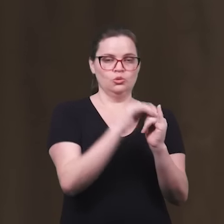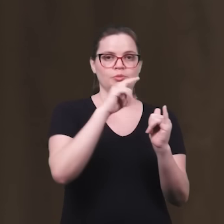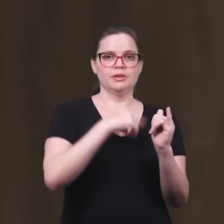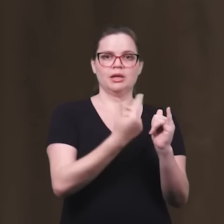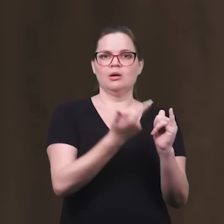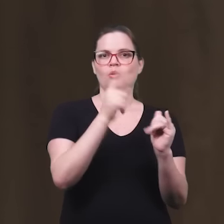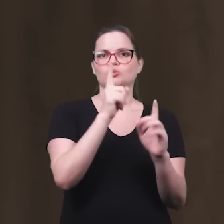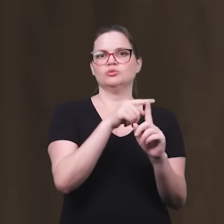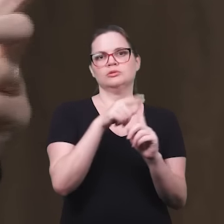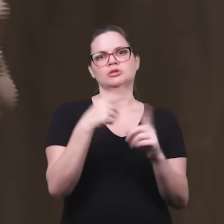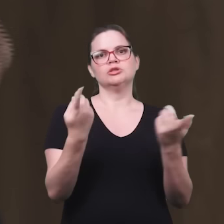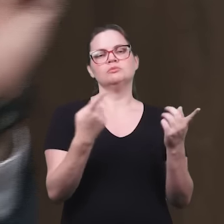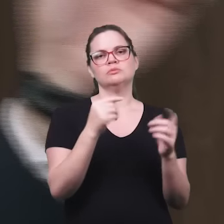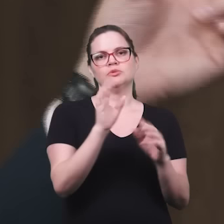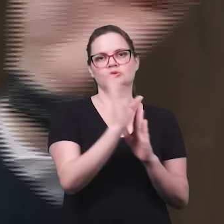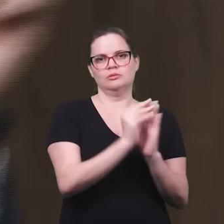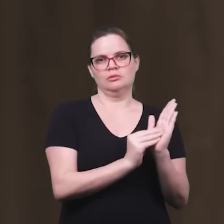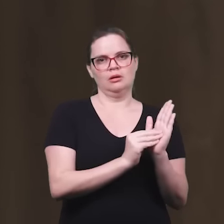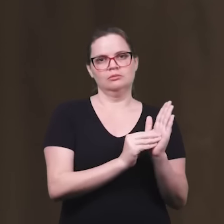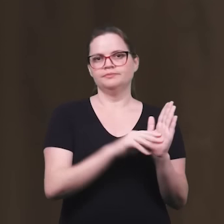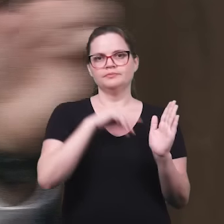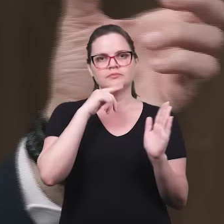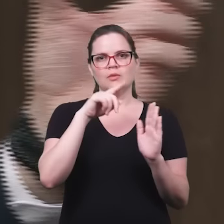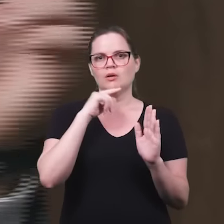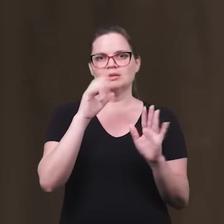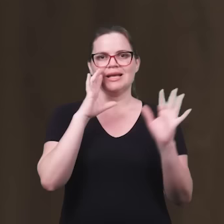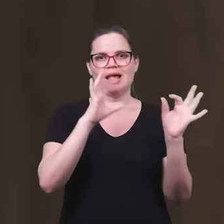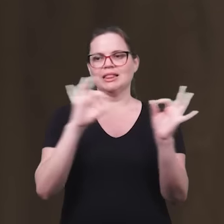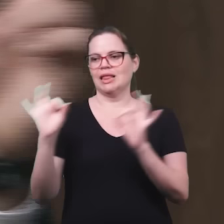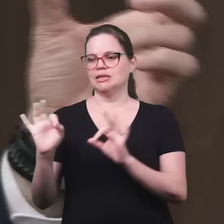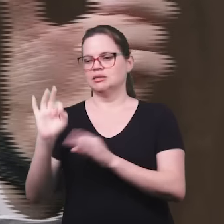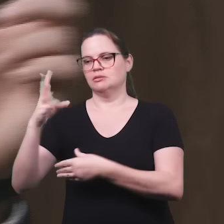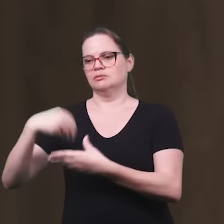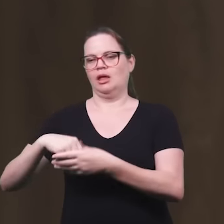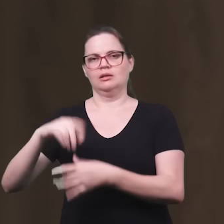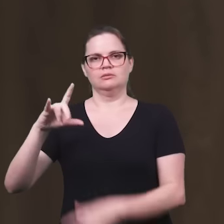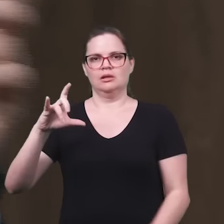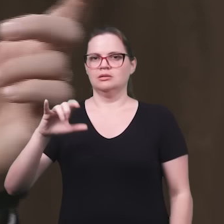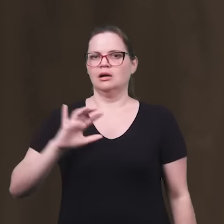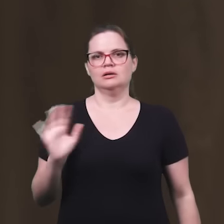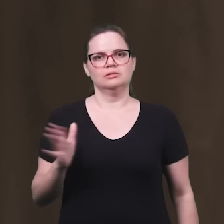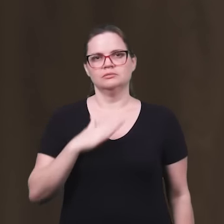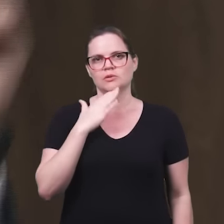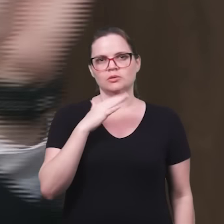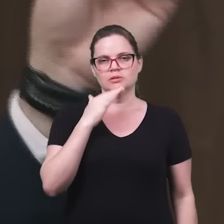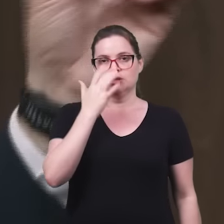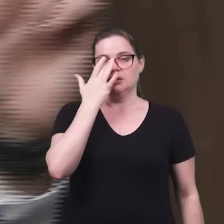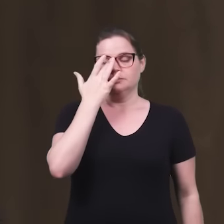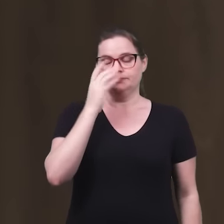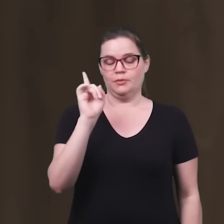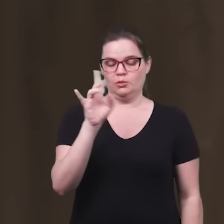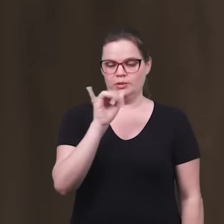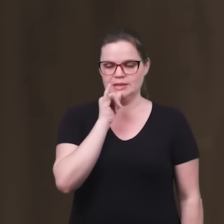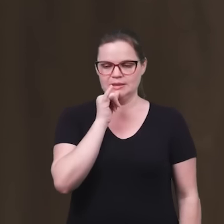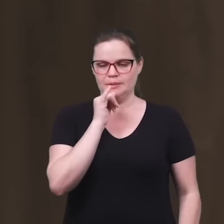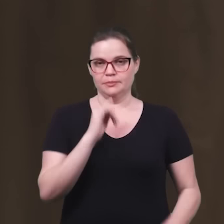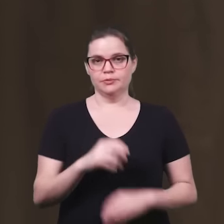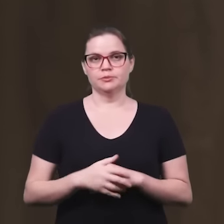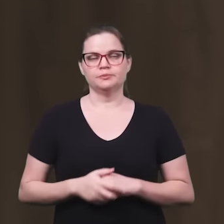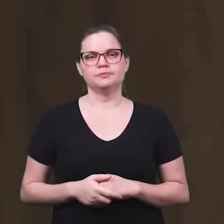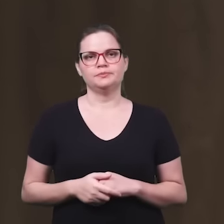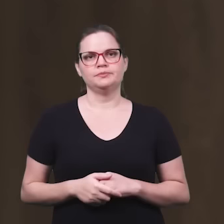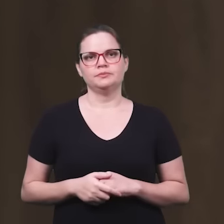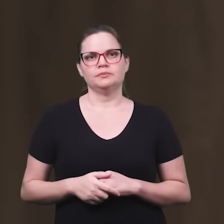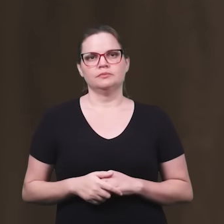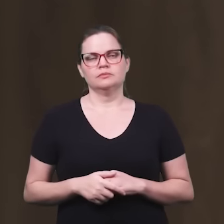formato de conteúdo, dificilmente você vai conseguir comunicar esses conteúdos entre Instagram e YouTube. Quer ver um exemplo